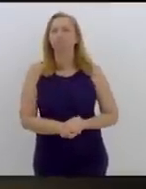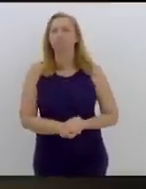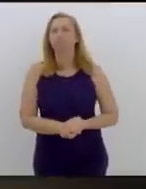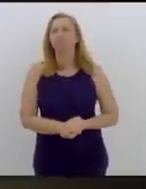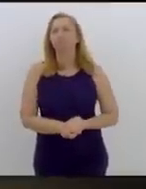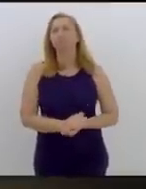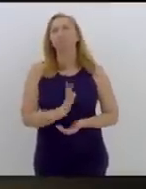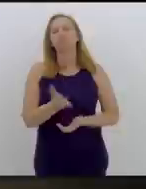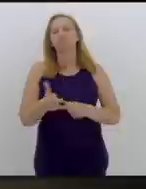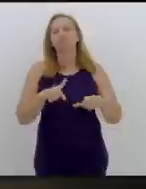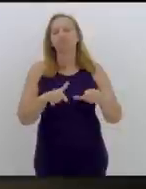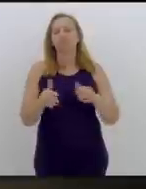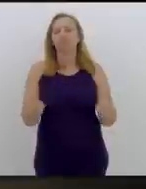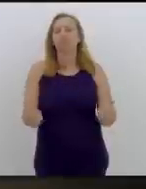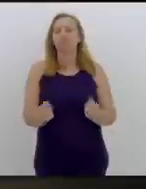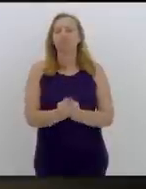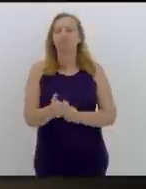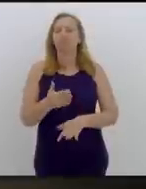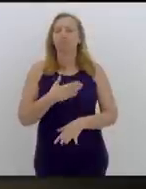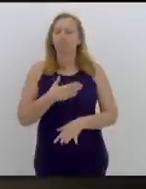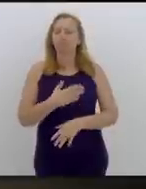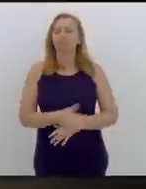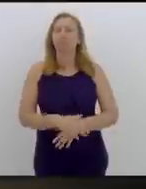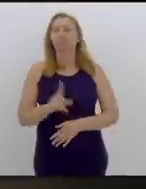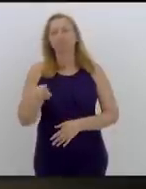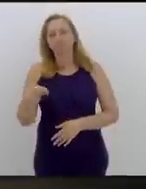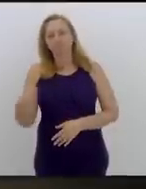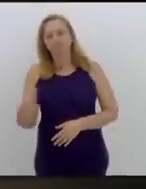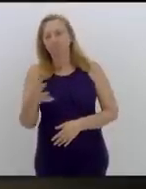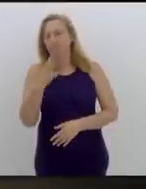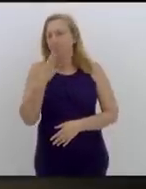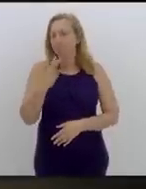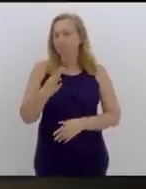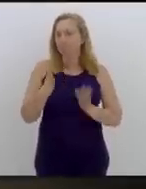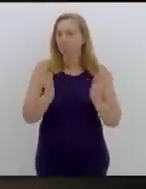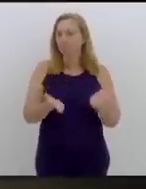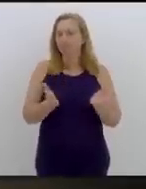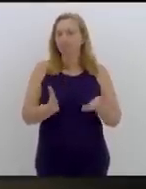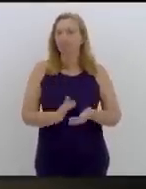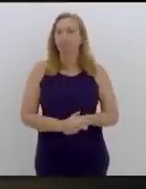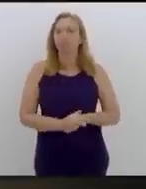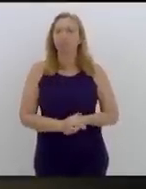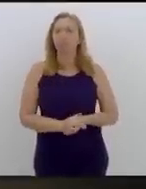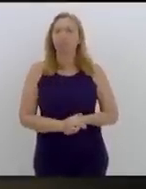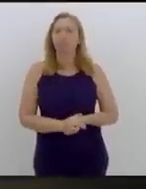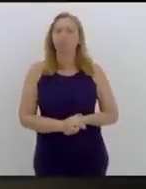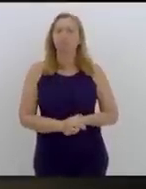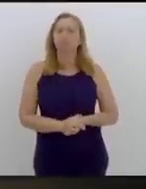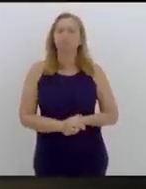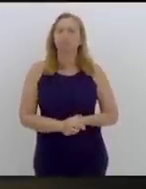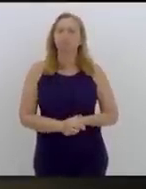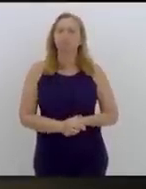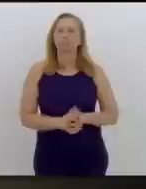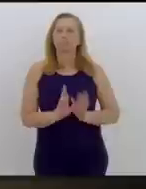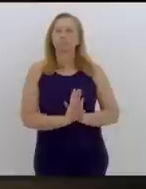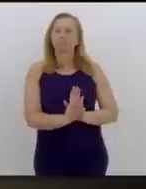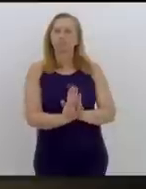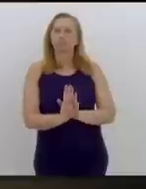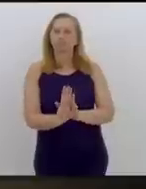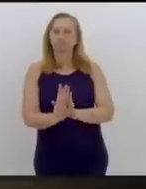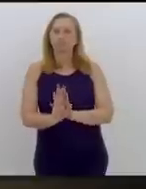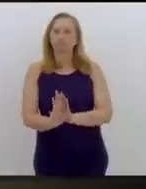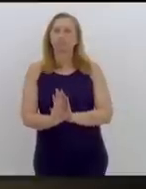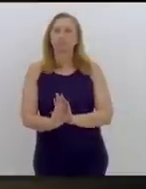sido tenha trabalhado comigo outros que eu conheci agora nesse momento é a validade os nossos representantes de